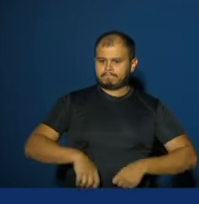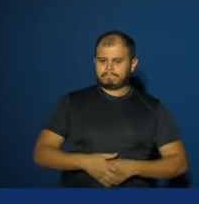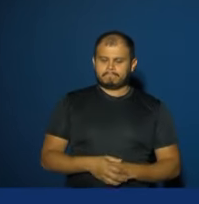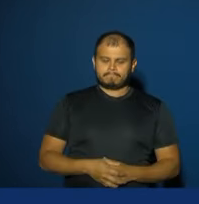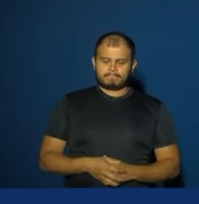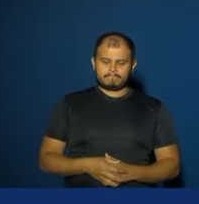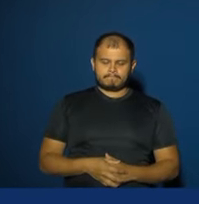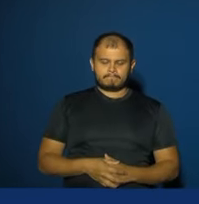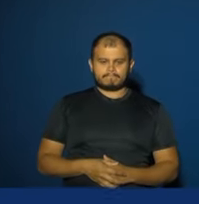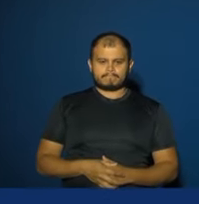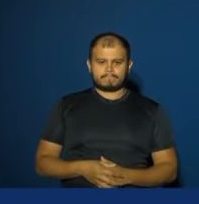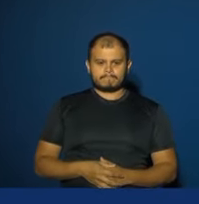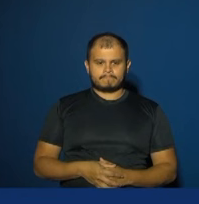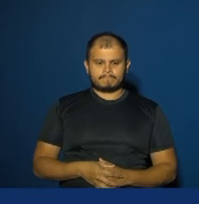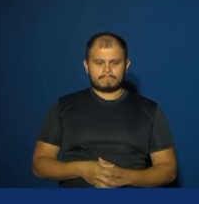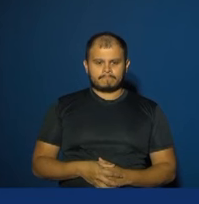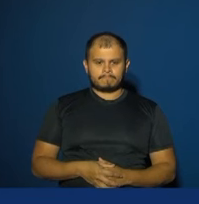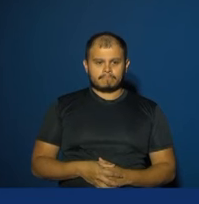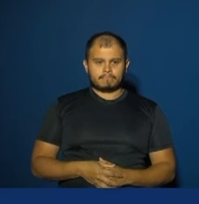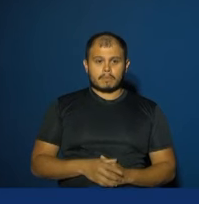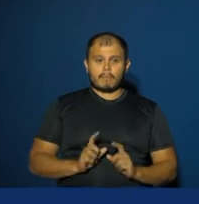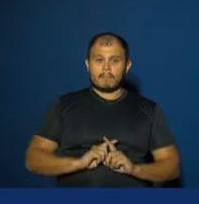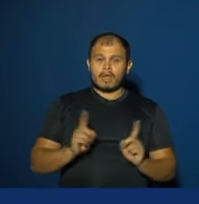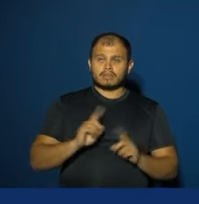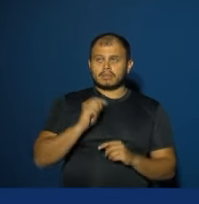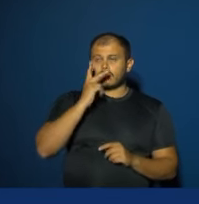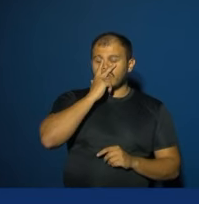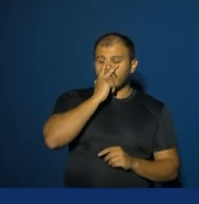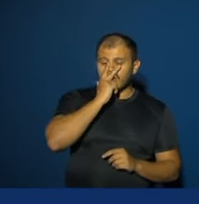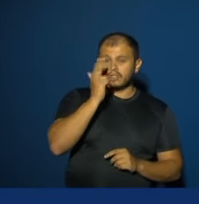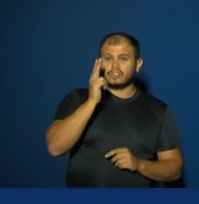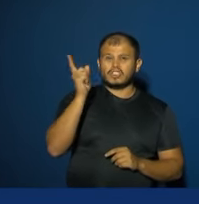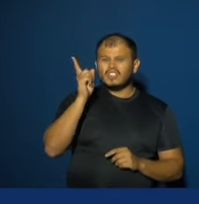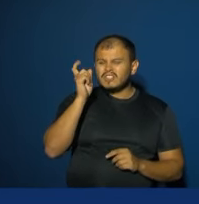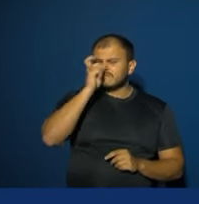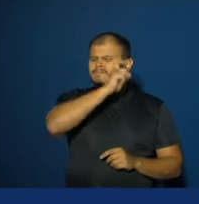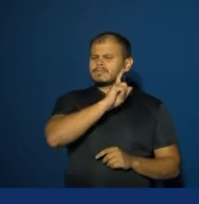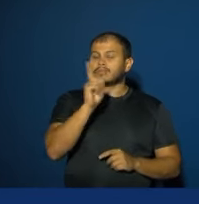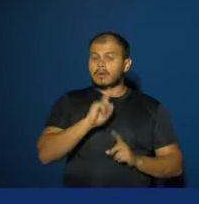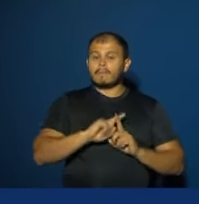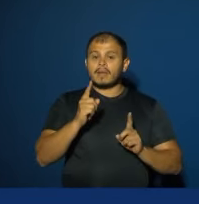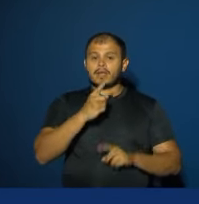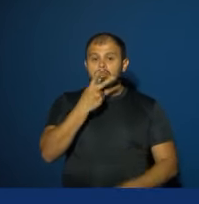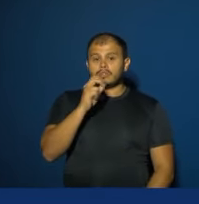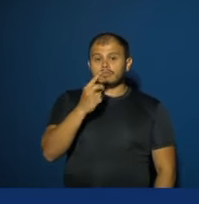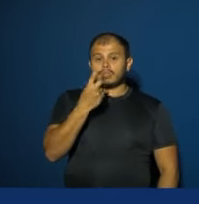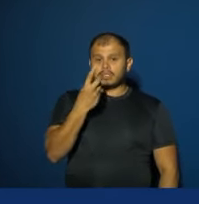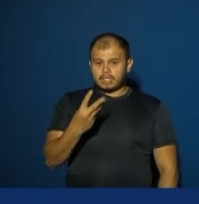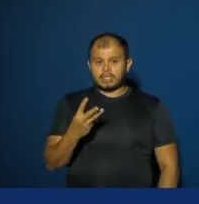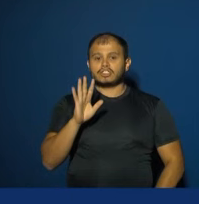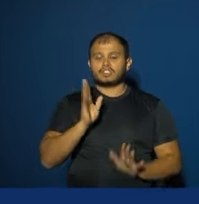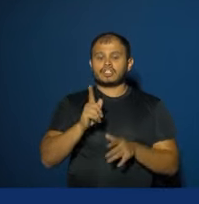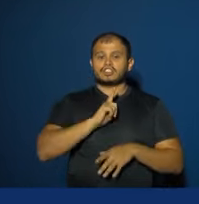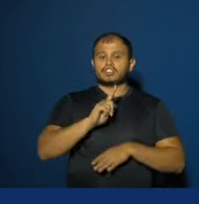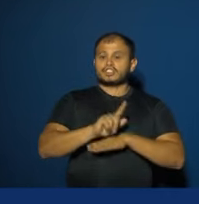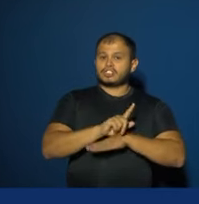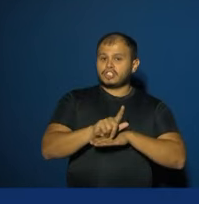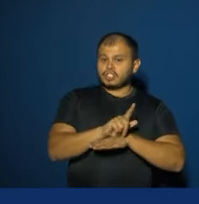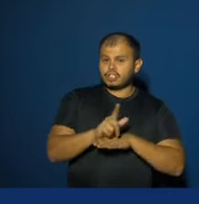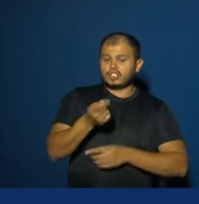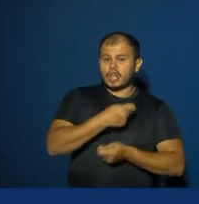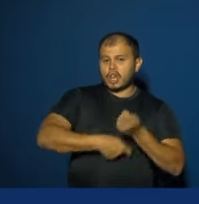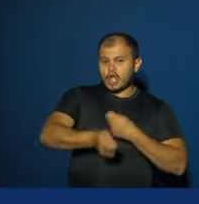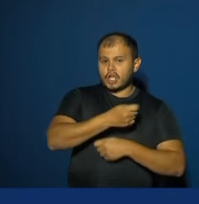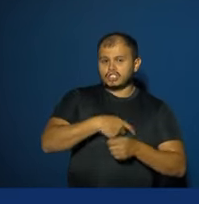então assim não foi tão difícil que o eu acho o que em 2013 a gente já trabalhou com gerente de loja que o preço